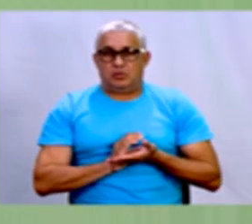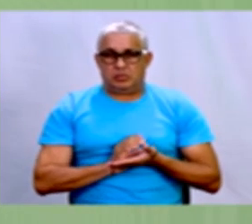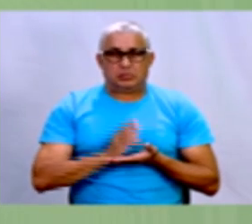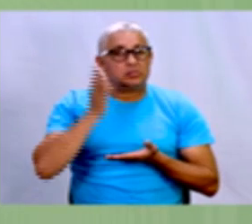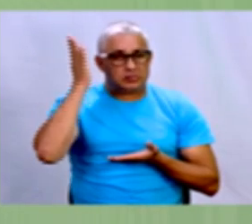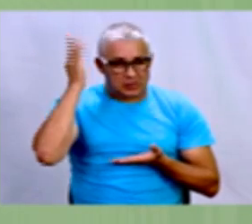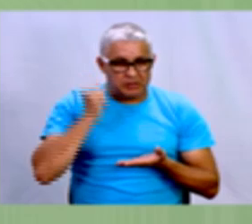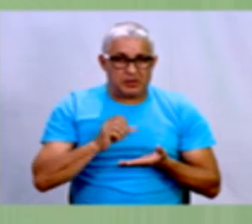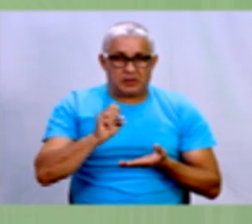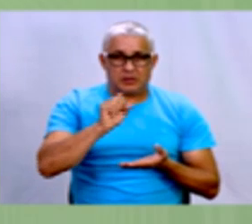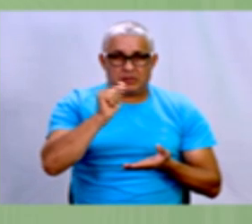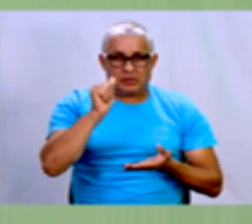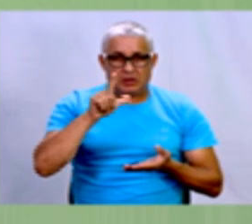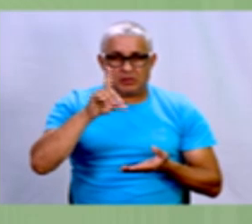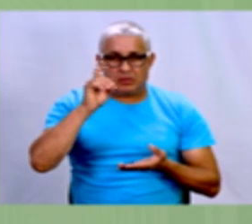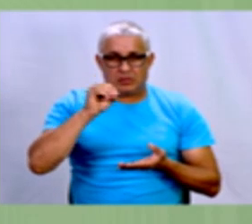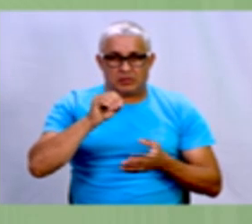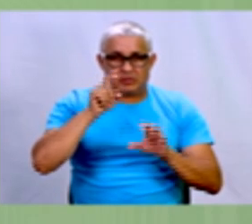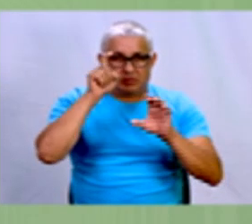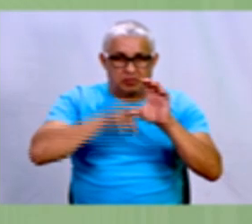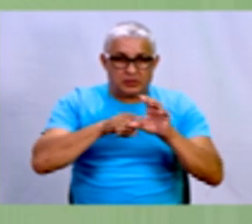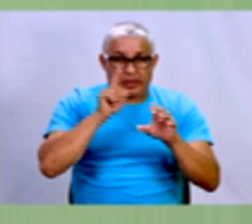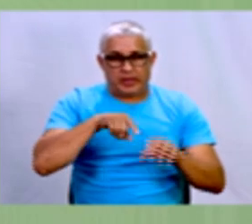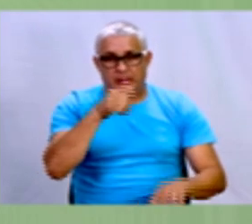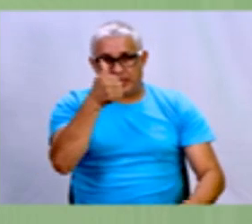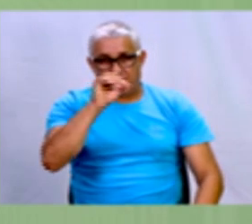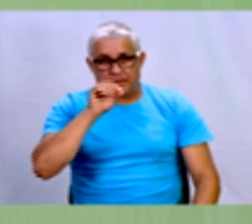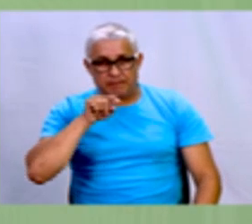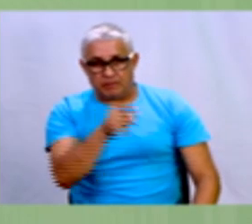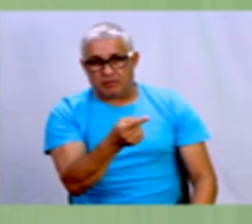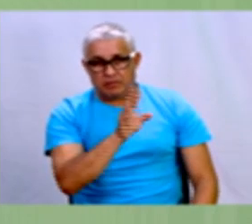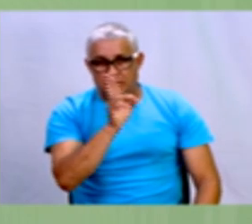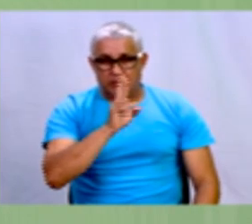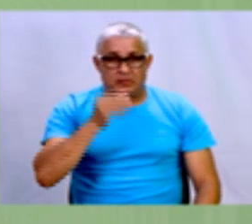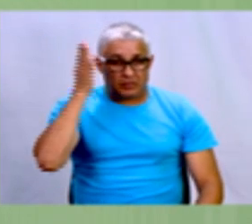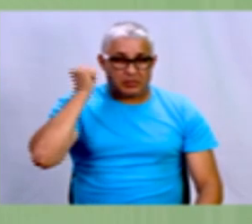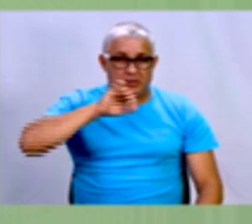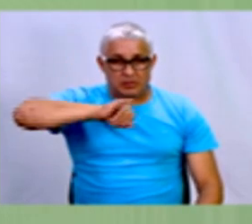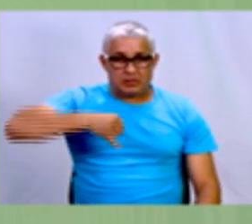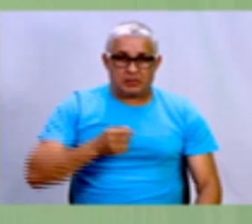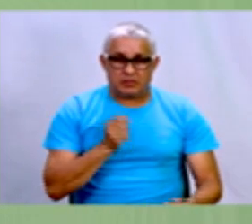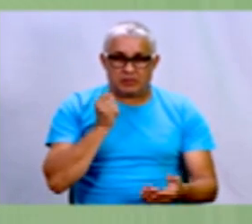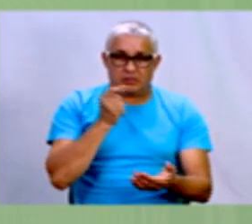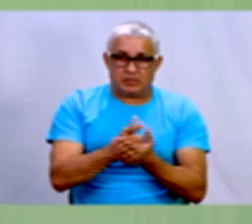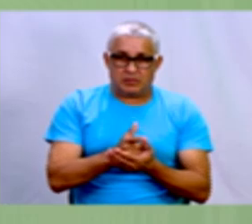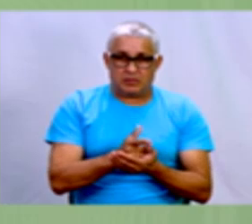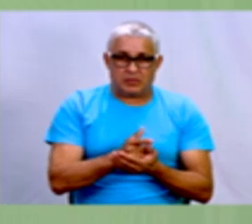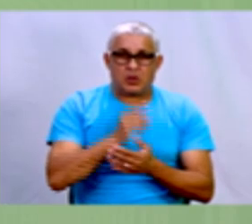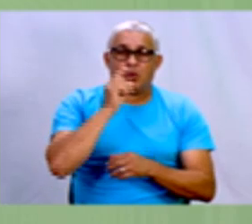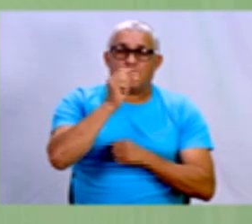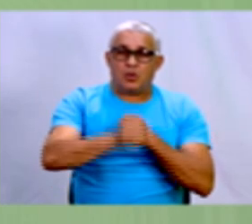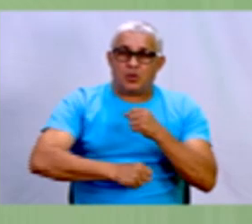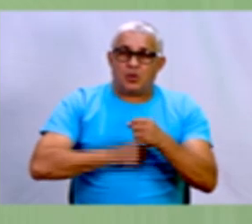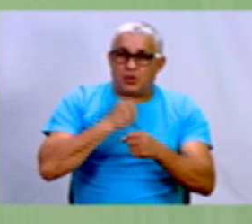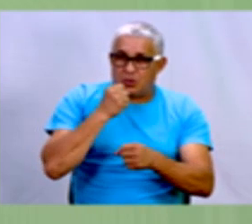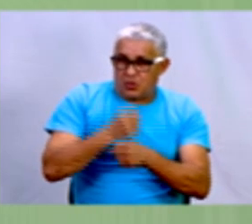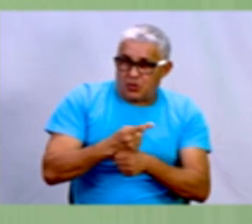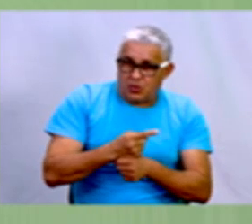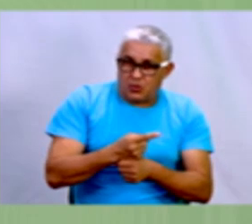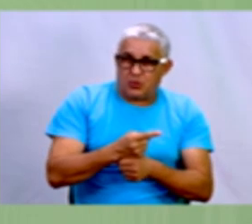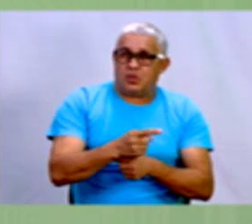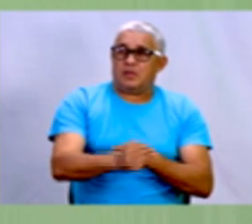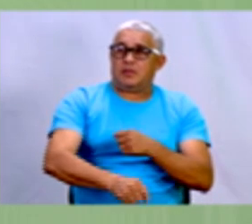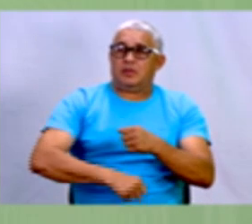devedor no período 0 é os 10 mil reais. Sabendo que os juros serão pagos anualmente, tá?